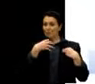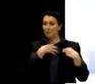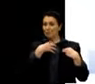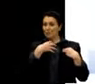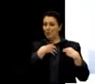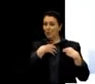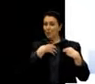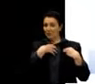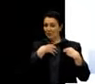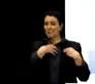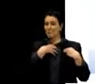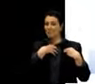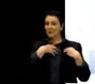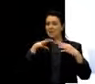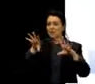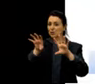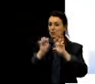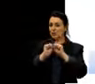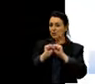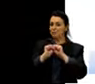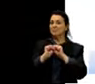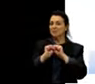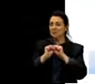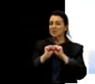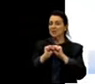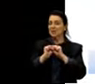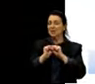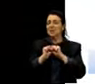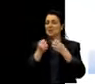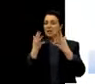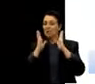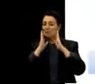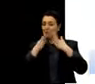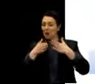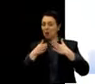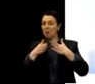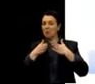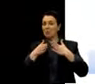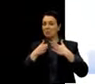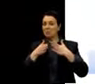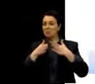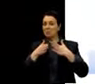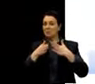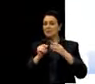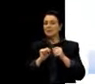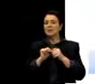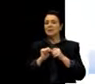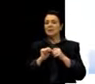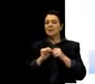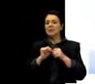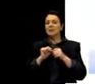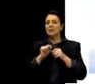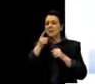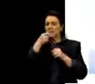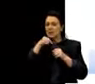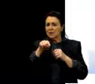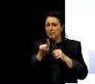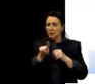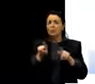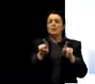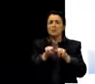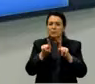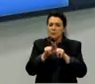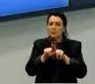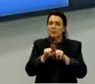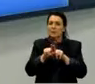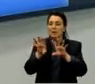e adquirem funções específicas. Porque aí o zigoto ele já vai estar adquirindo